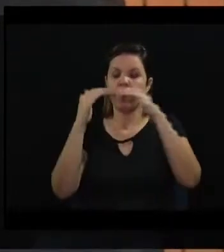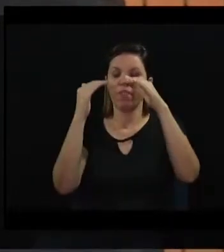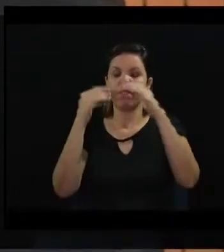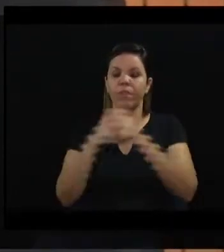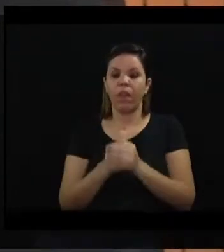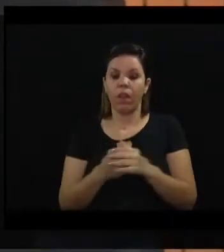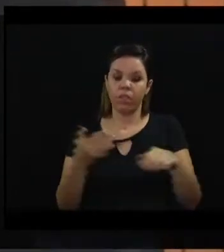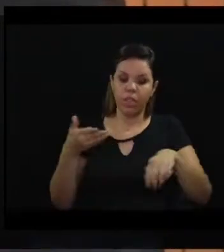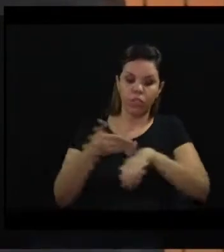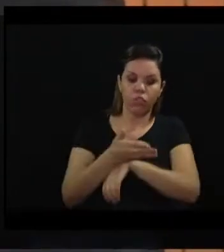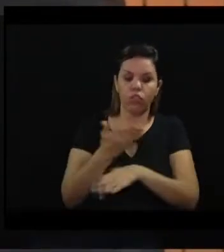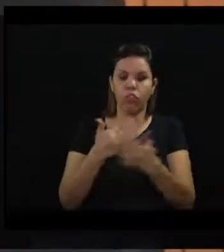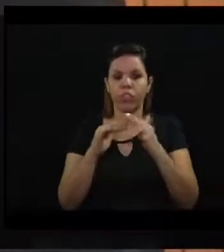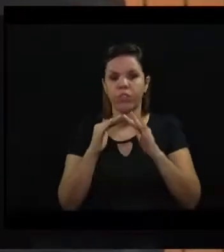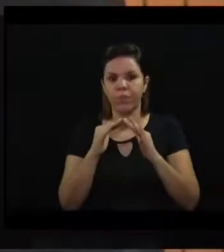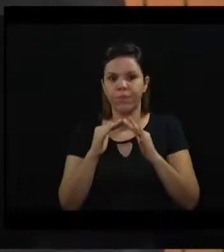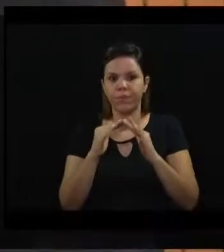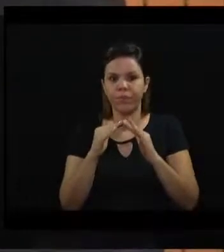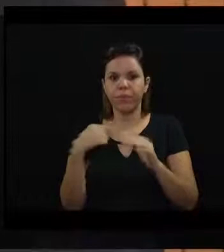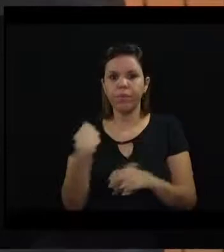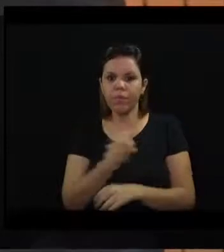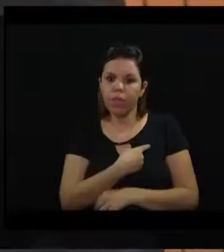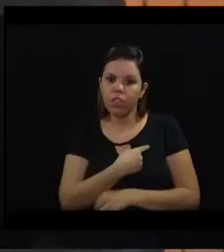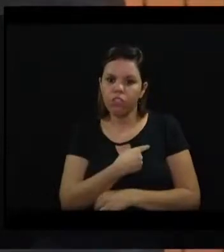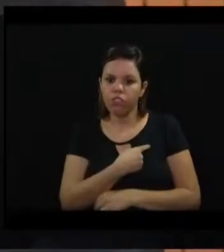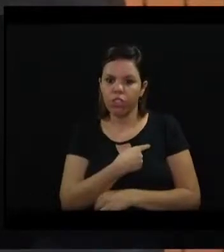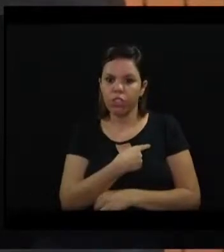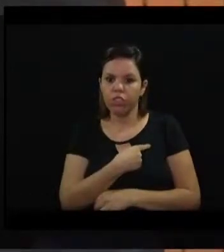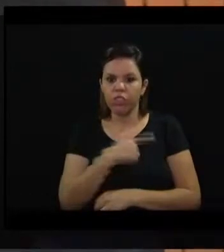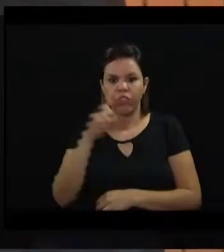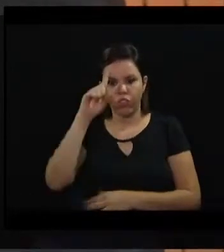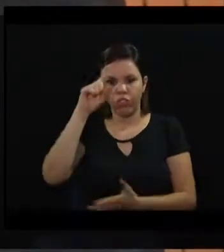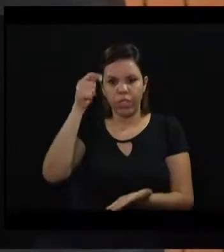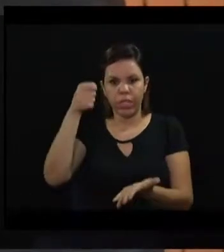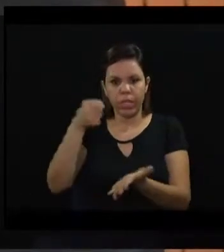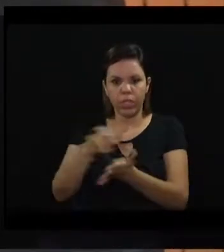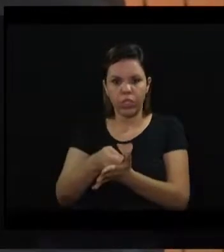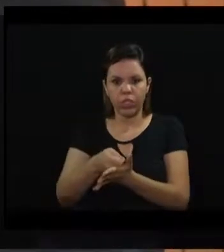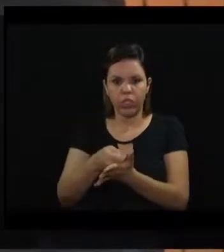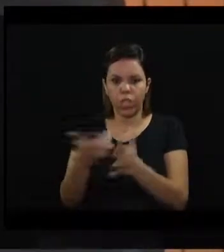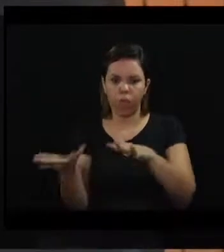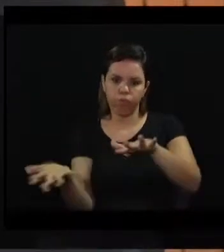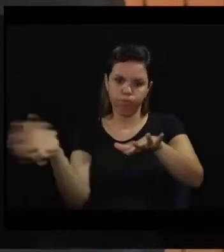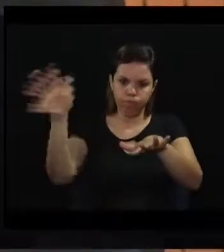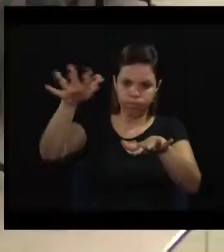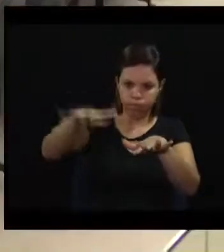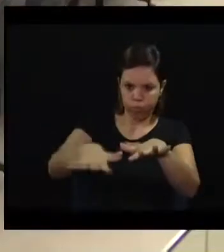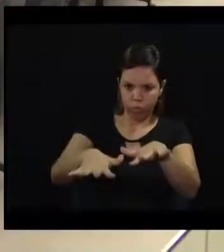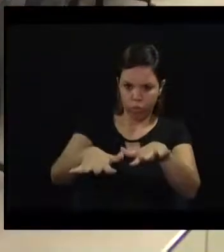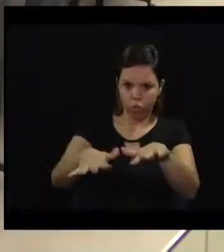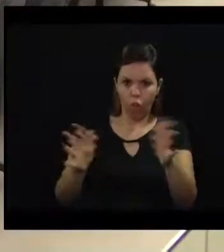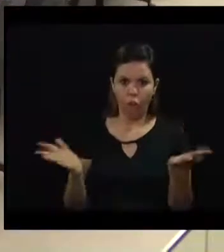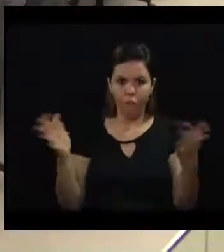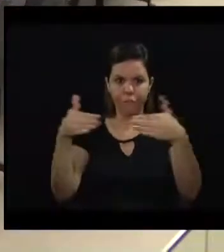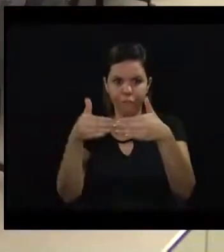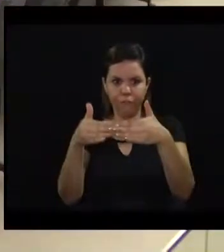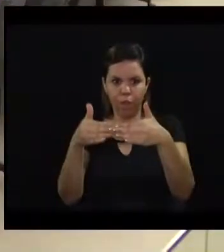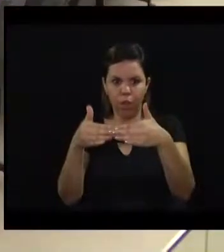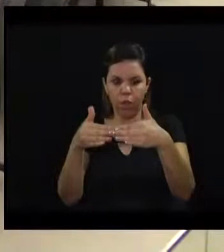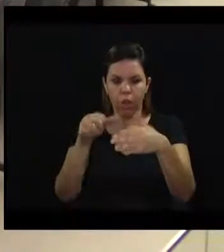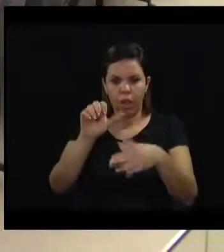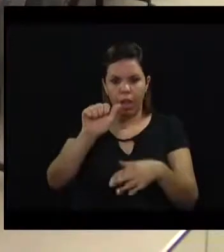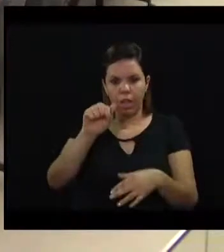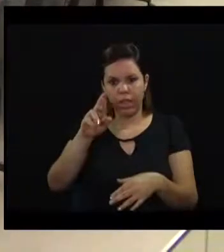escola, foi que a gente escolheu a inclusão escolar como foco. Andréa e mais